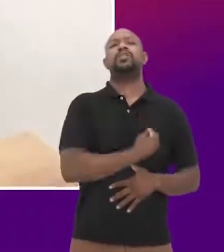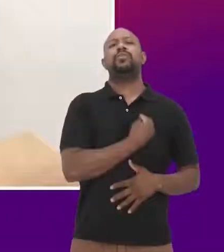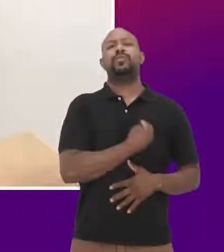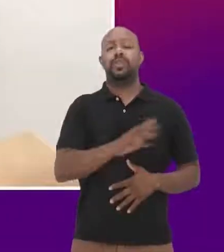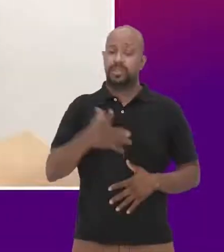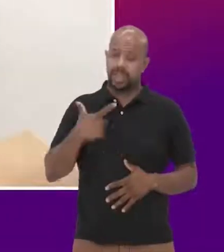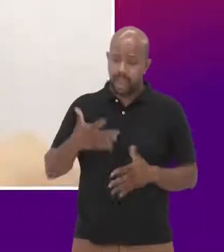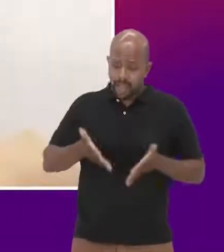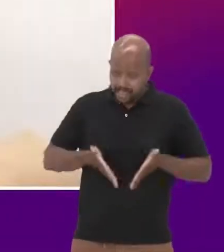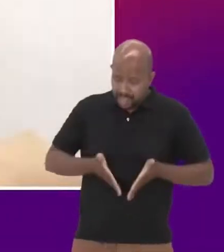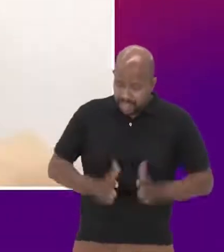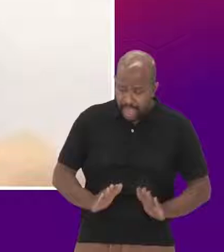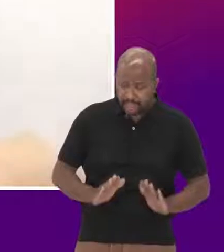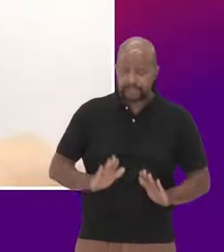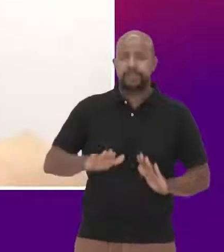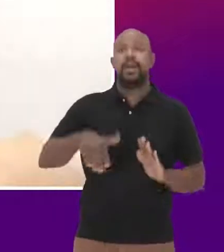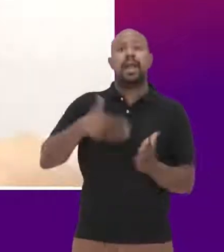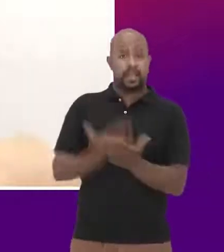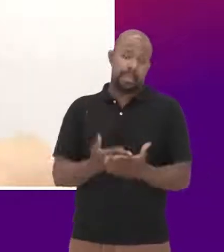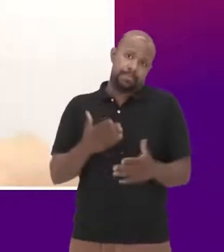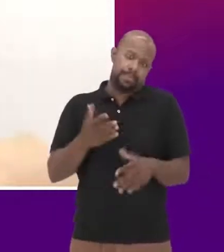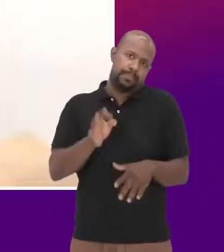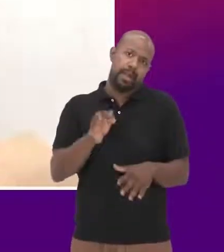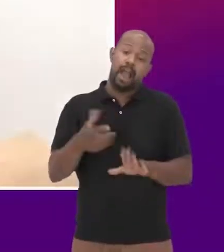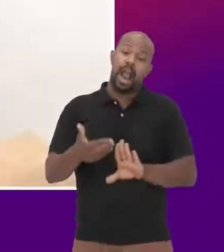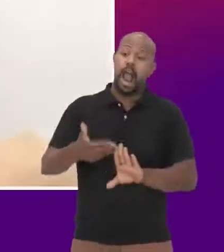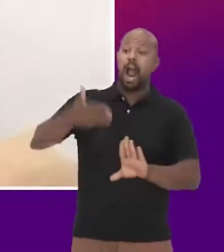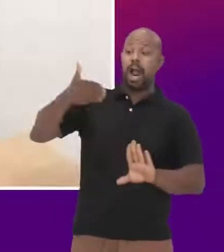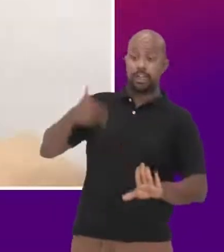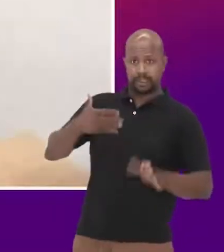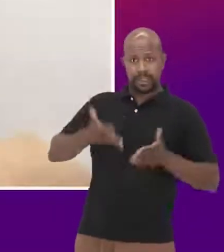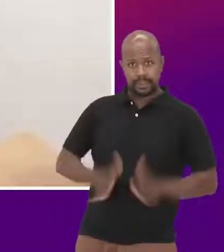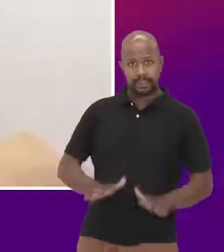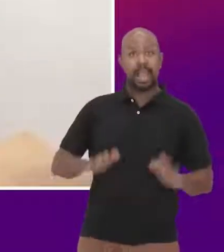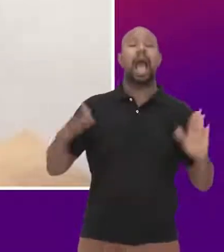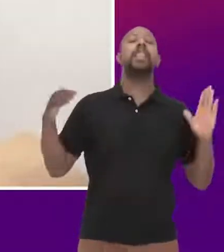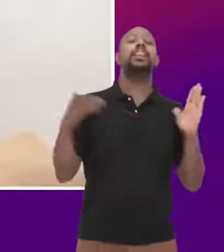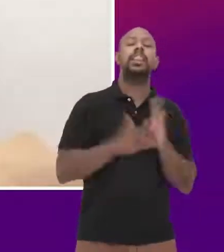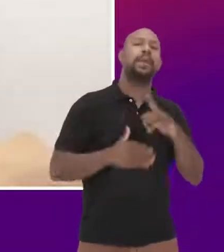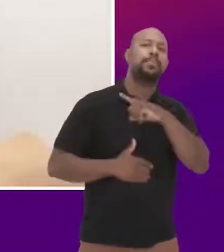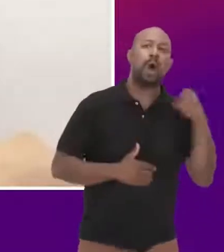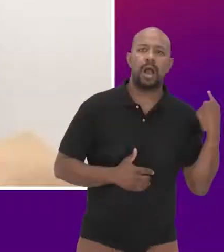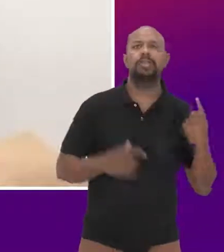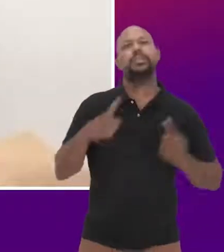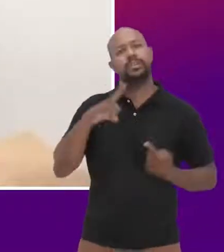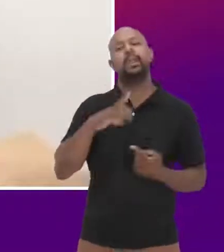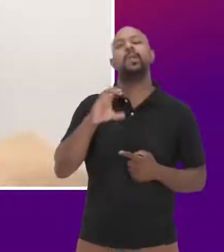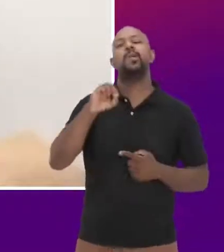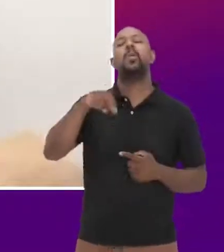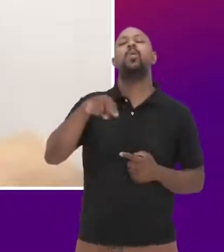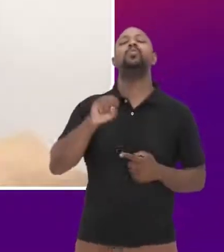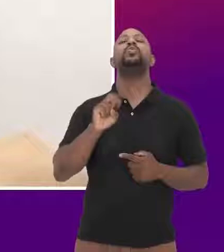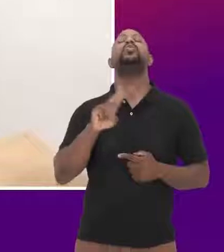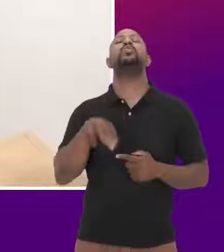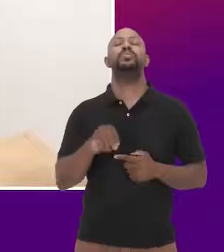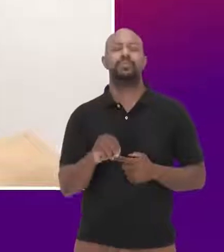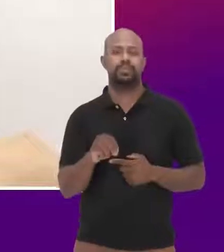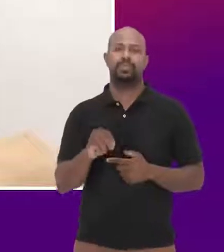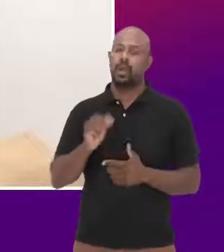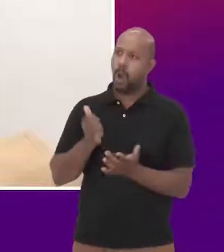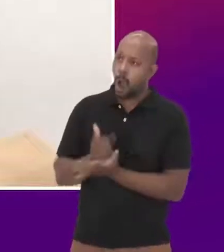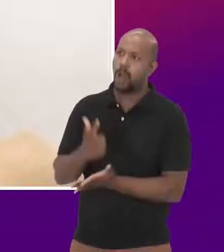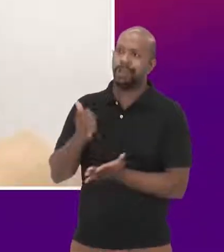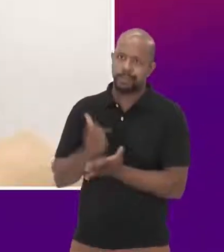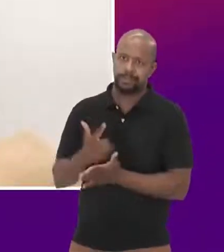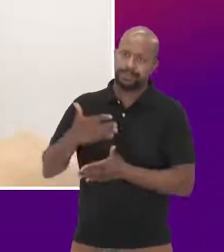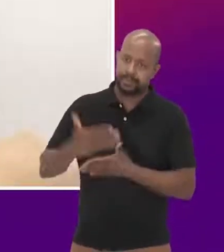desde o nascimento ou até antes do nascimento e até a morte, nós temos consumo envolvido, né? Dentro de